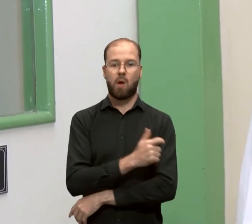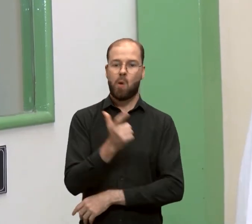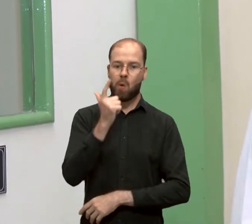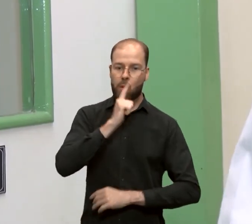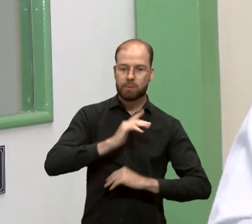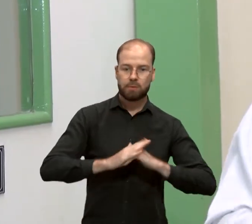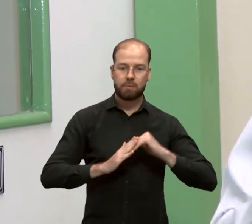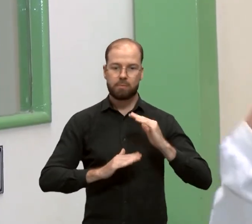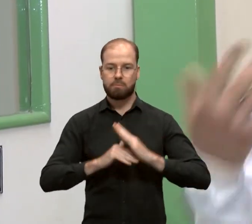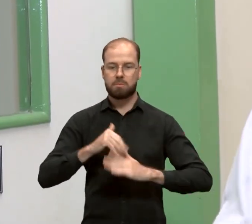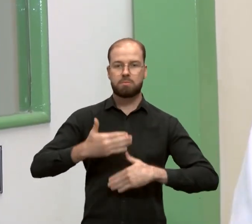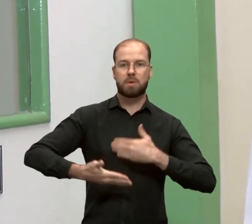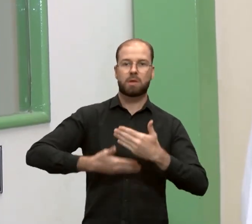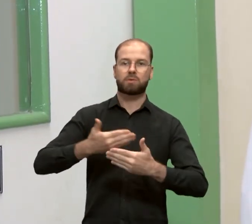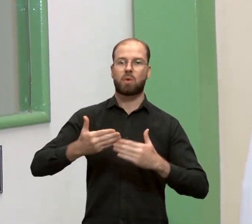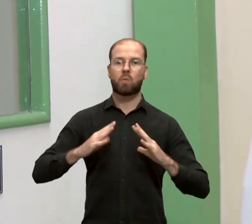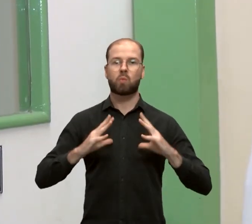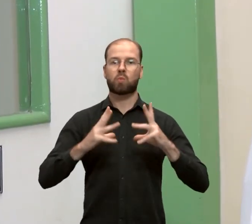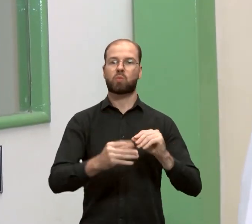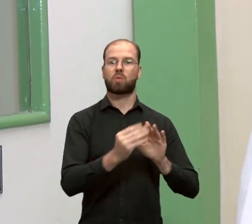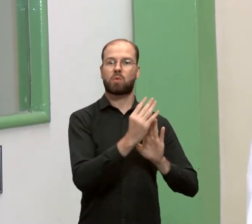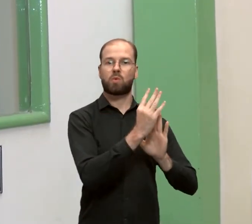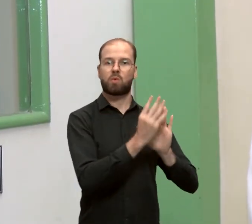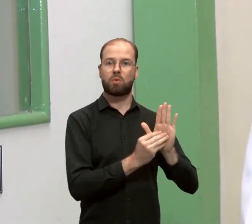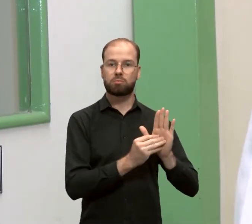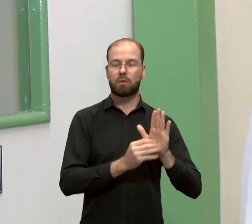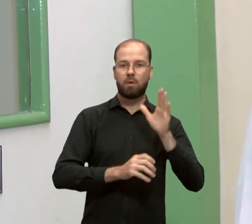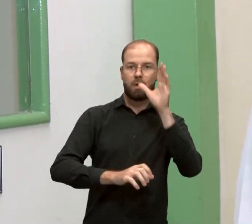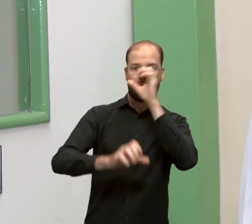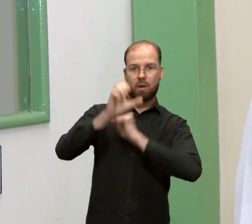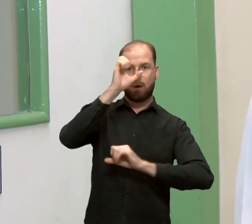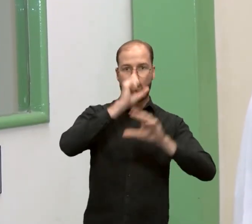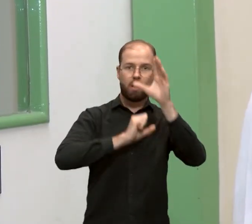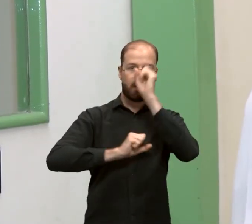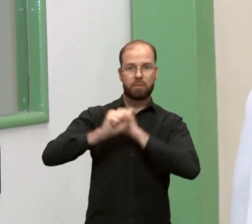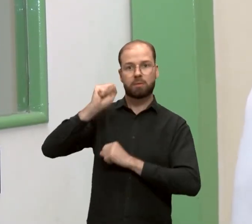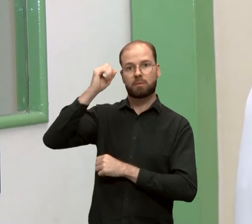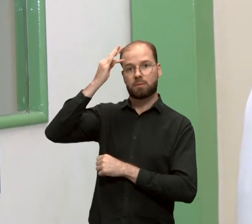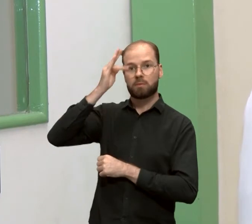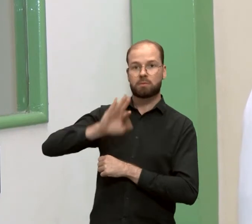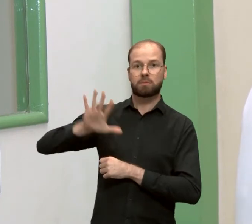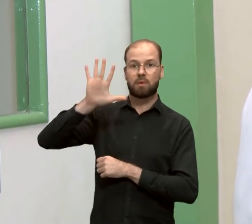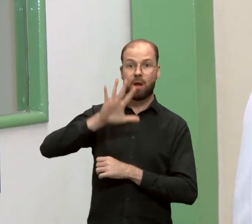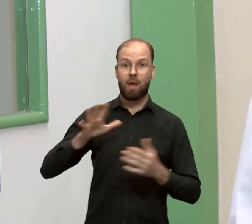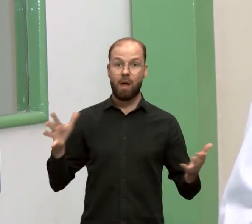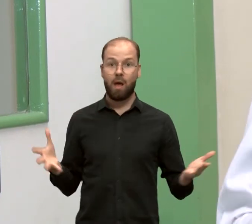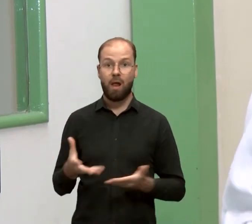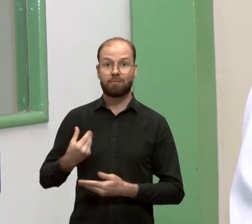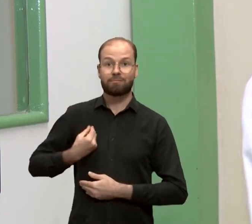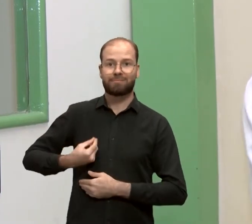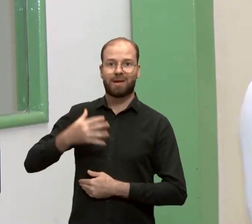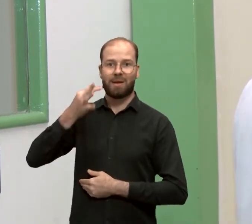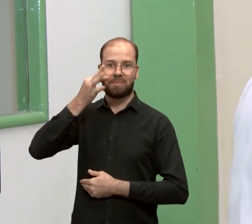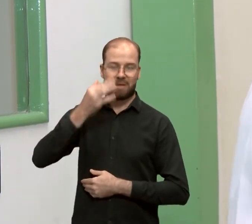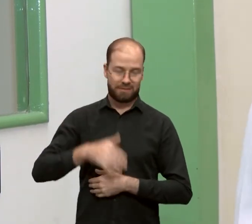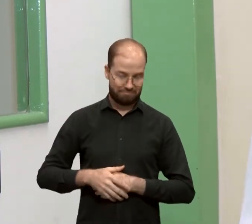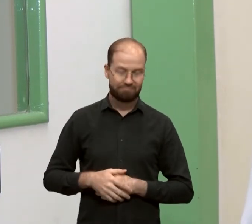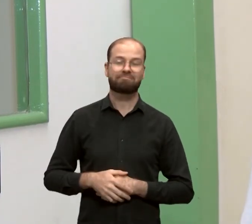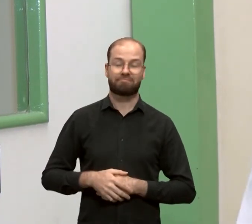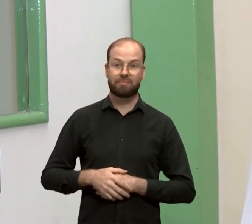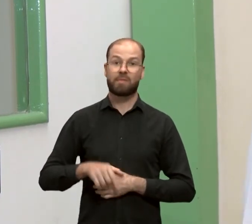prática todo o conteúdo que eles aprendem na teoria. Hoje, todo o nosso estágio